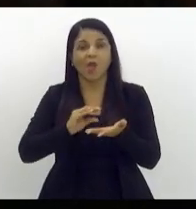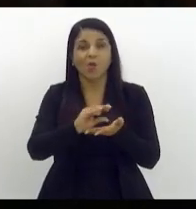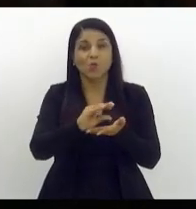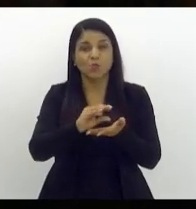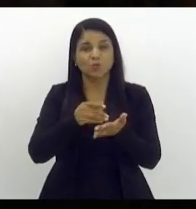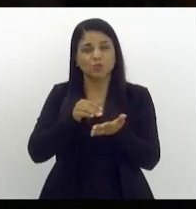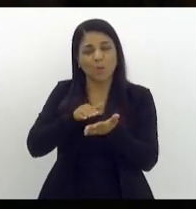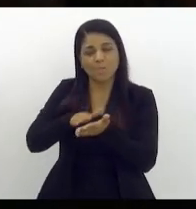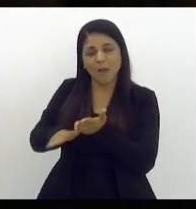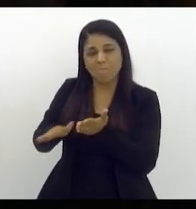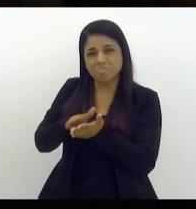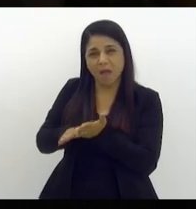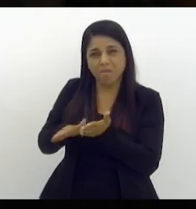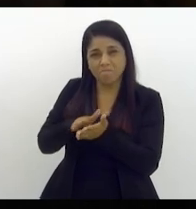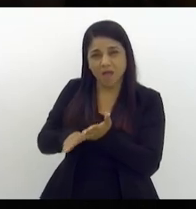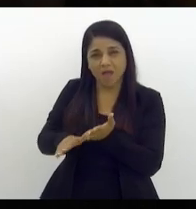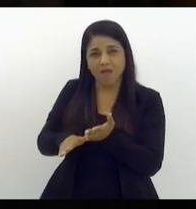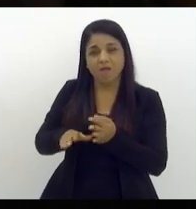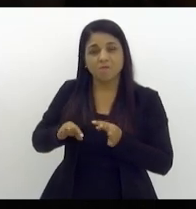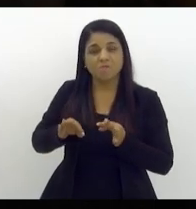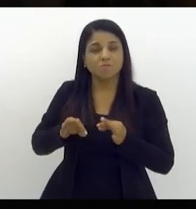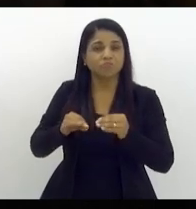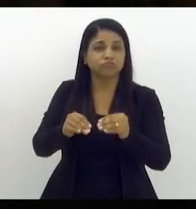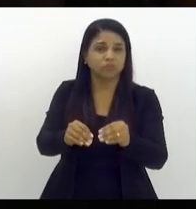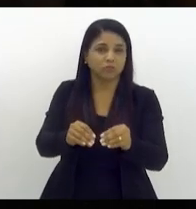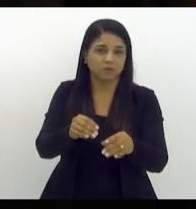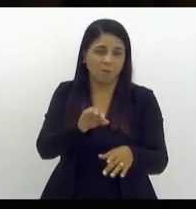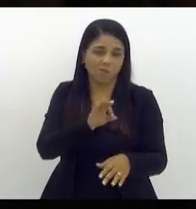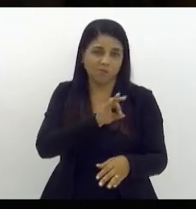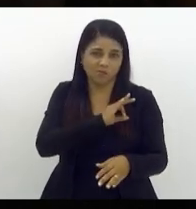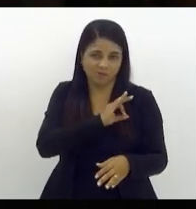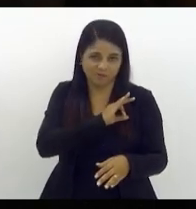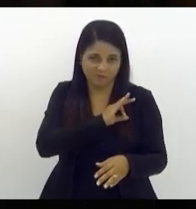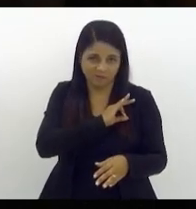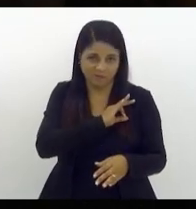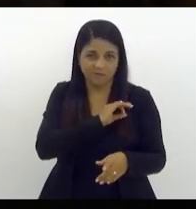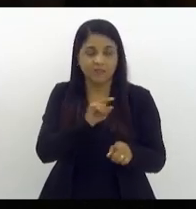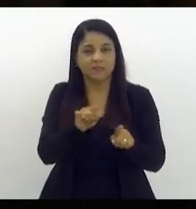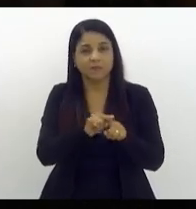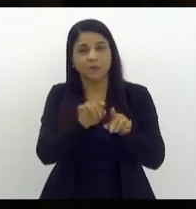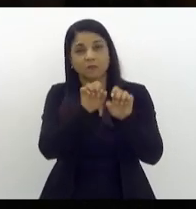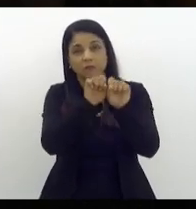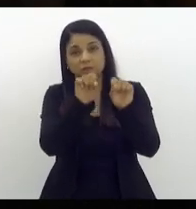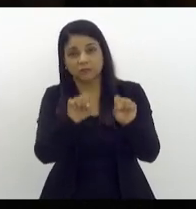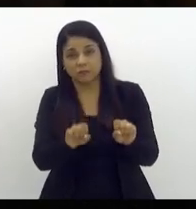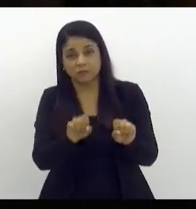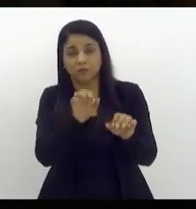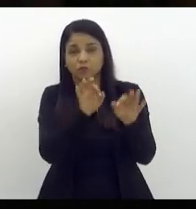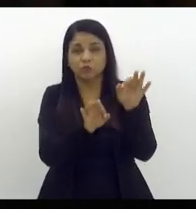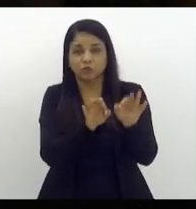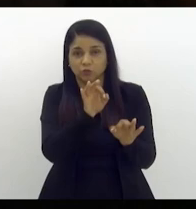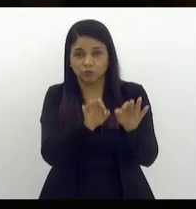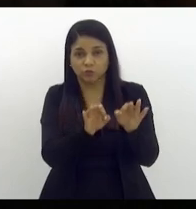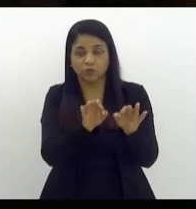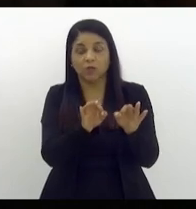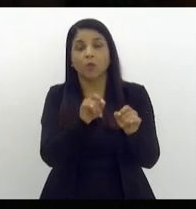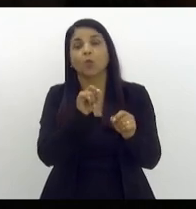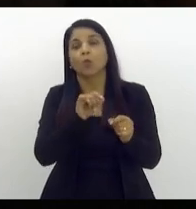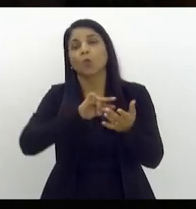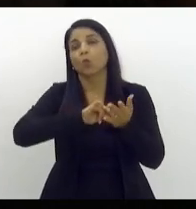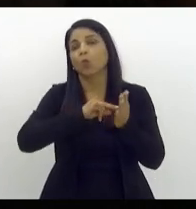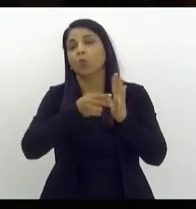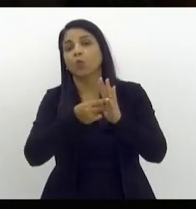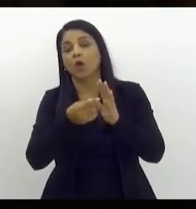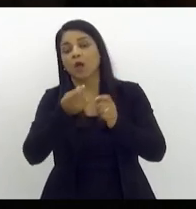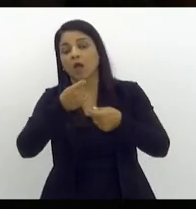empenhado pelas próprias polícias, mas também no sistema de justiça. Ou seja, a economia, ela